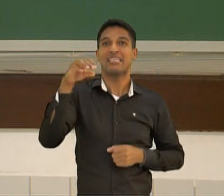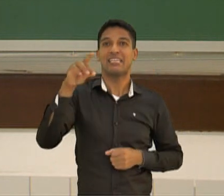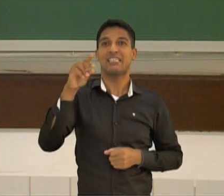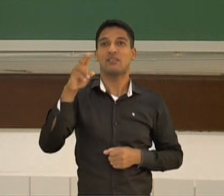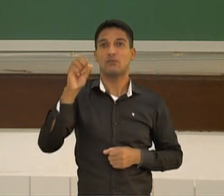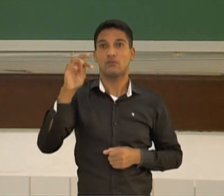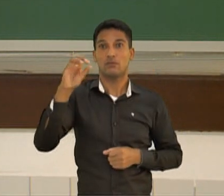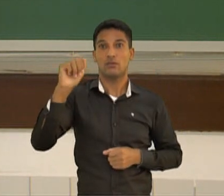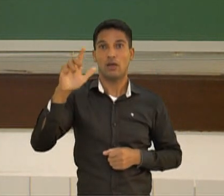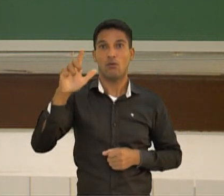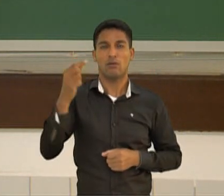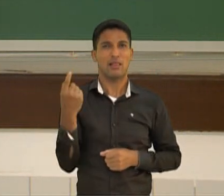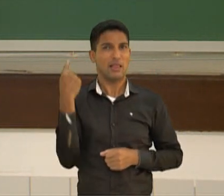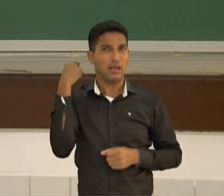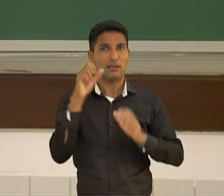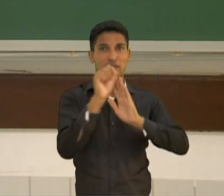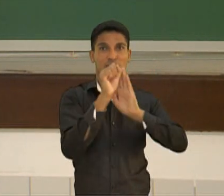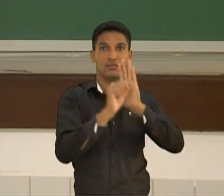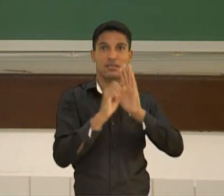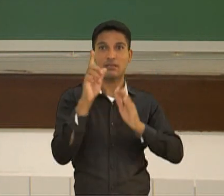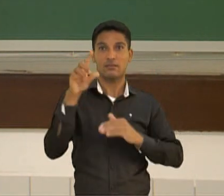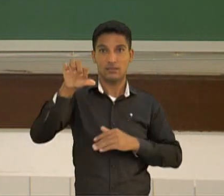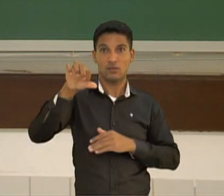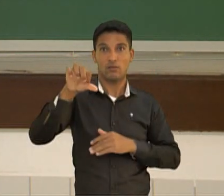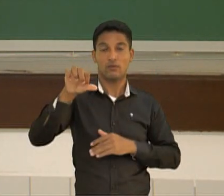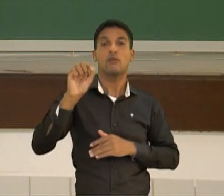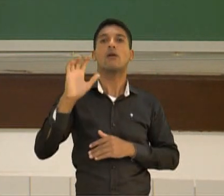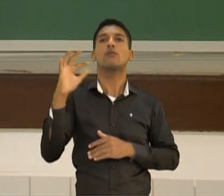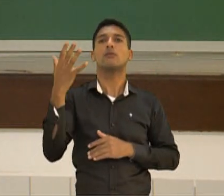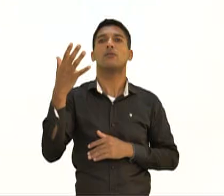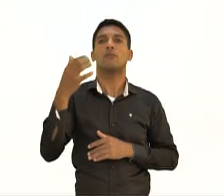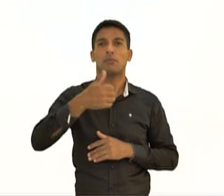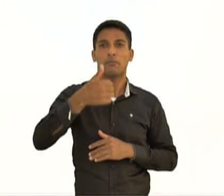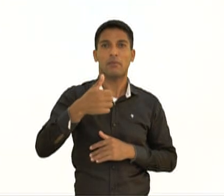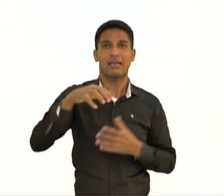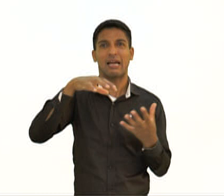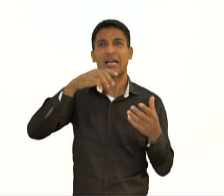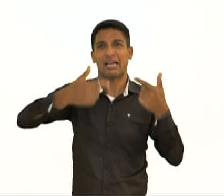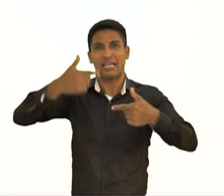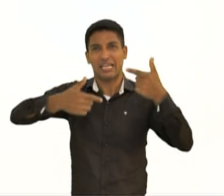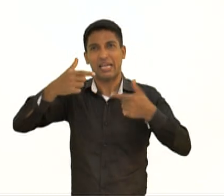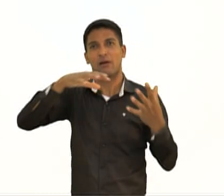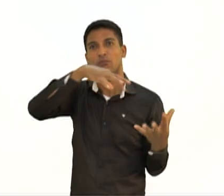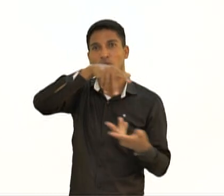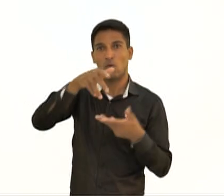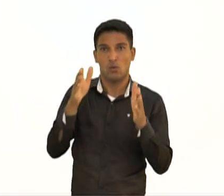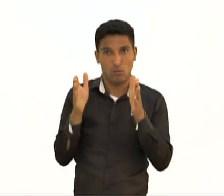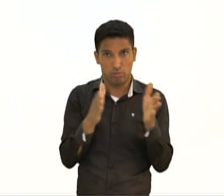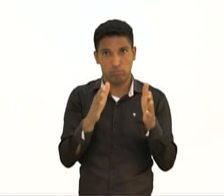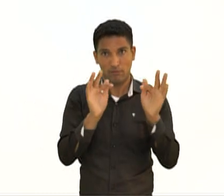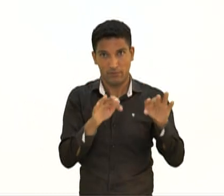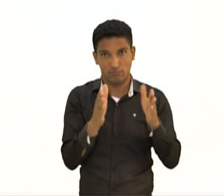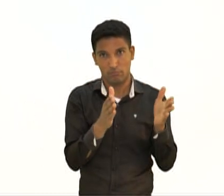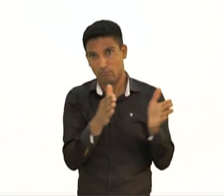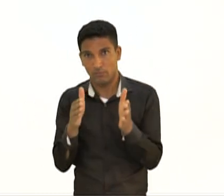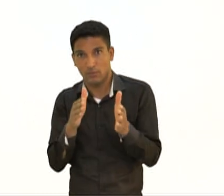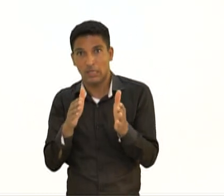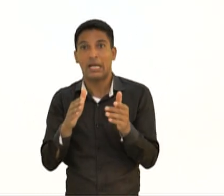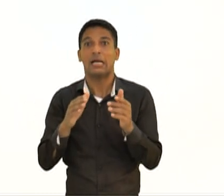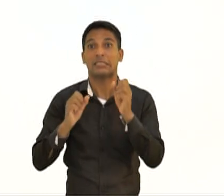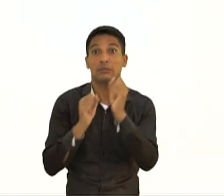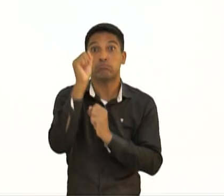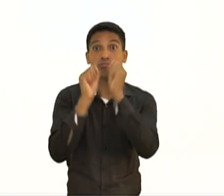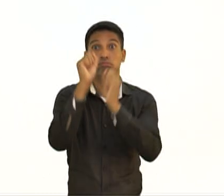da Primeira Guerra Mundial no início do século XX, os avanços tecnológicos, progressos